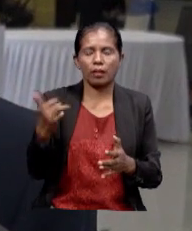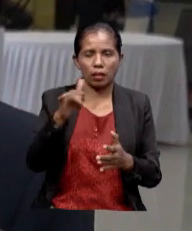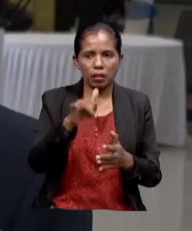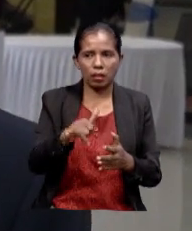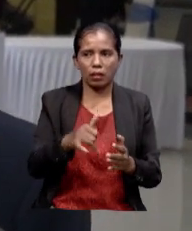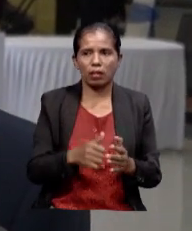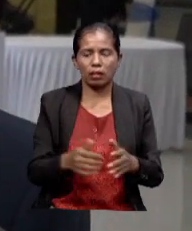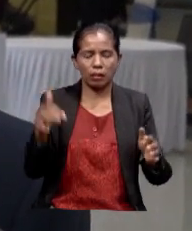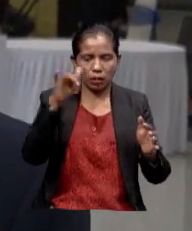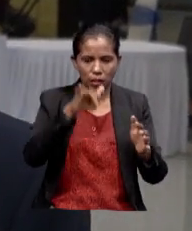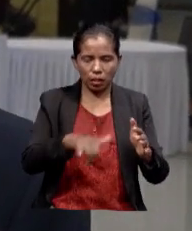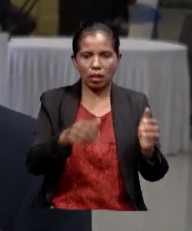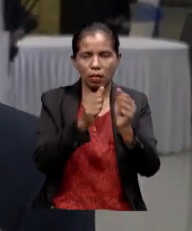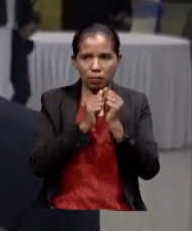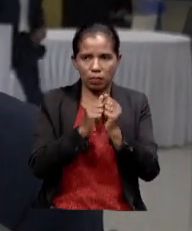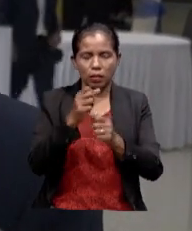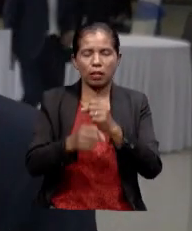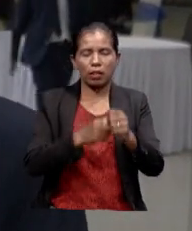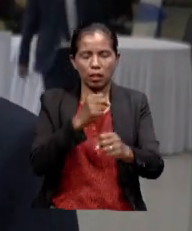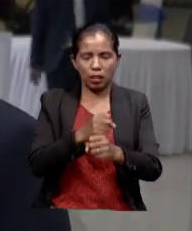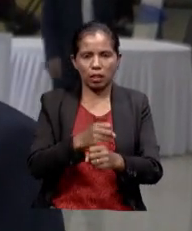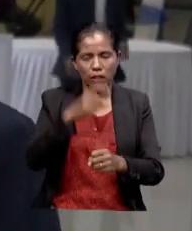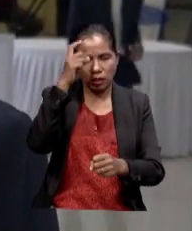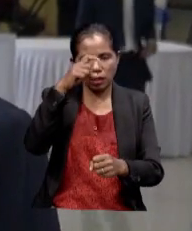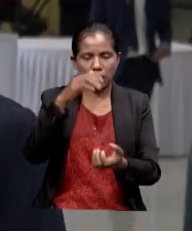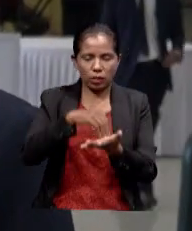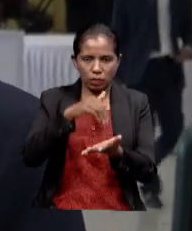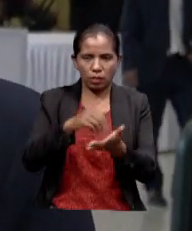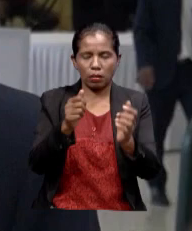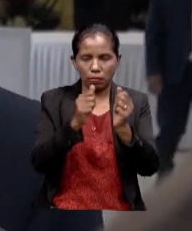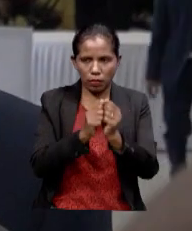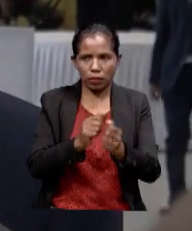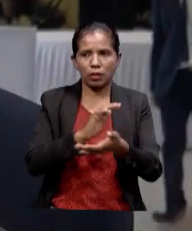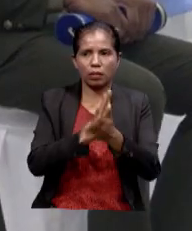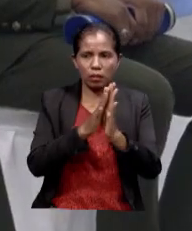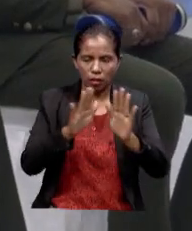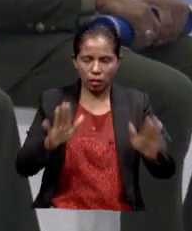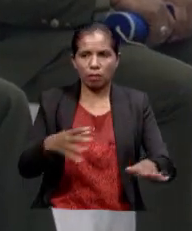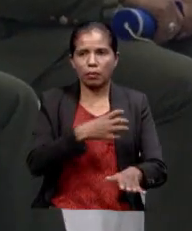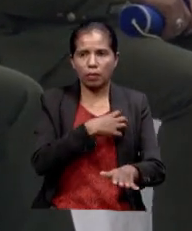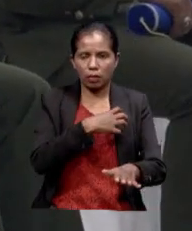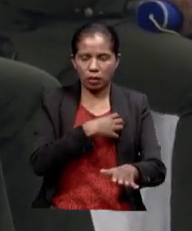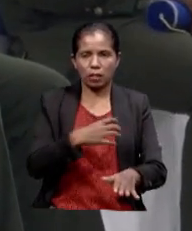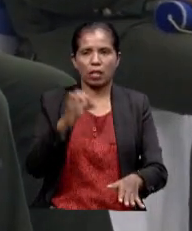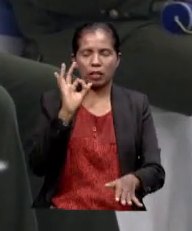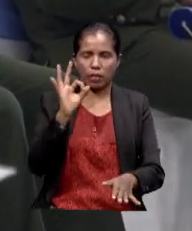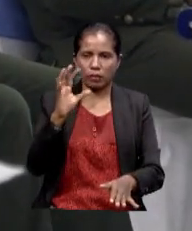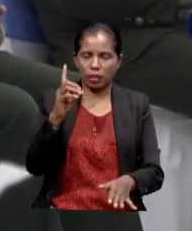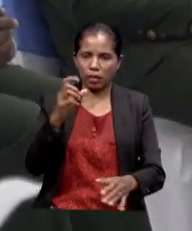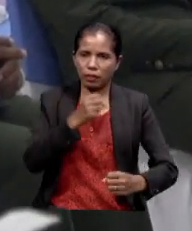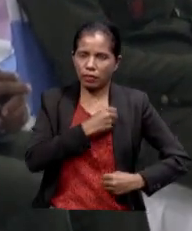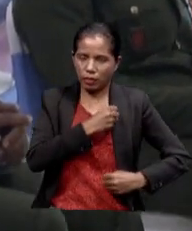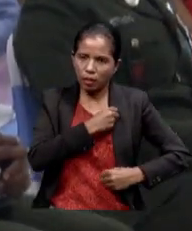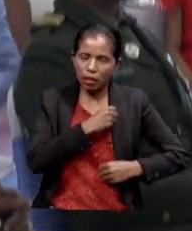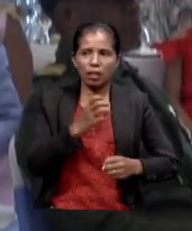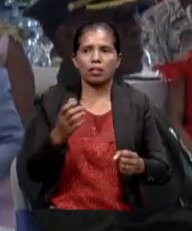quando mais ela muito durante o estudo muito se cria amizade entre si, entre PNTL, FDTL, cria